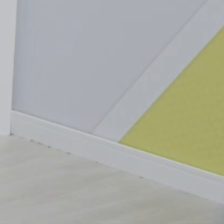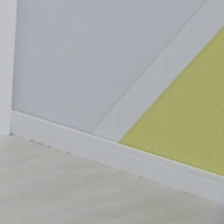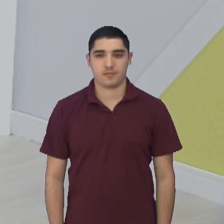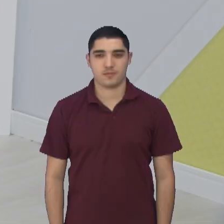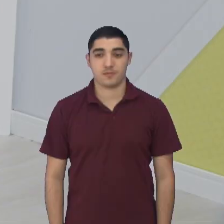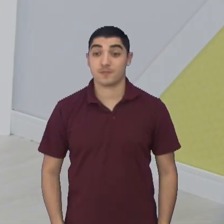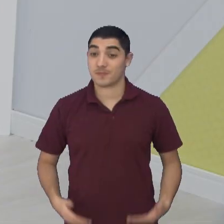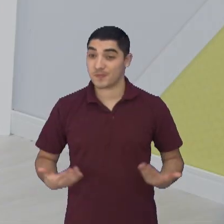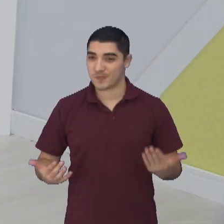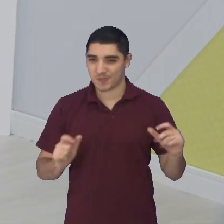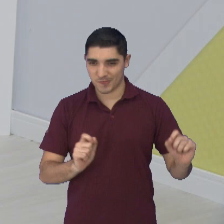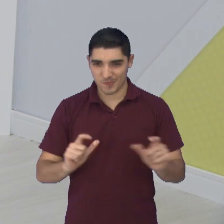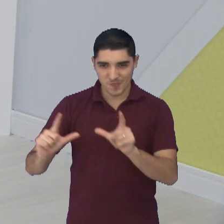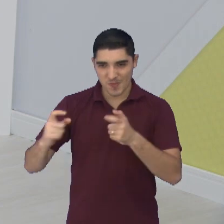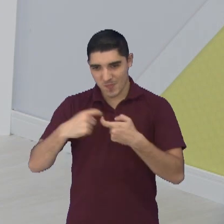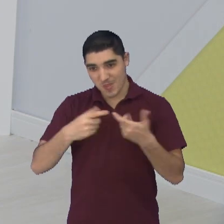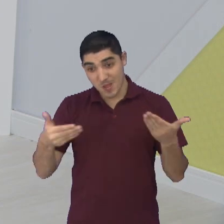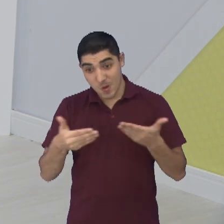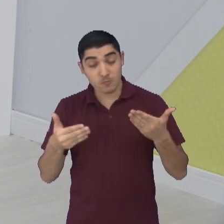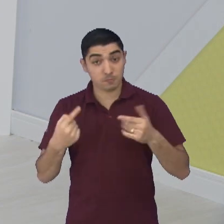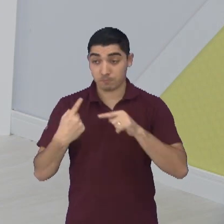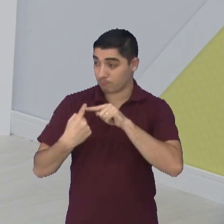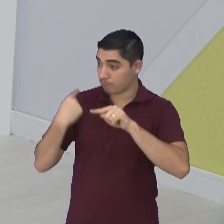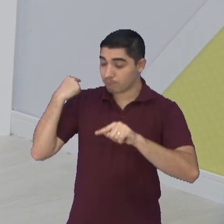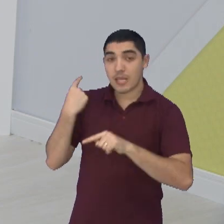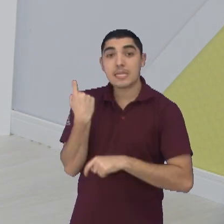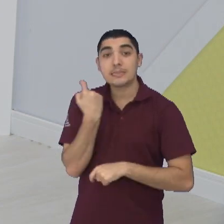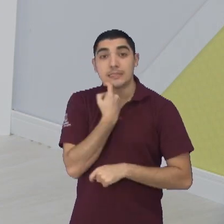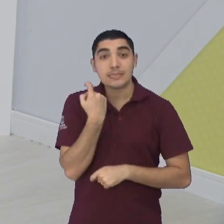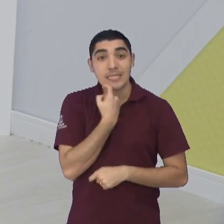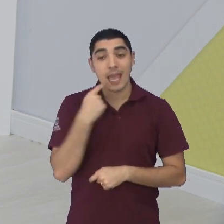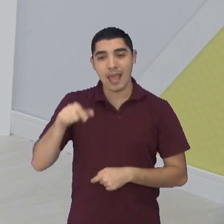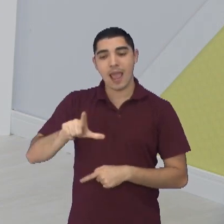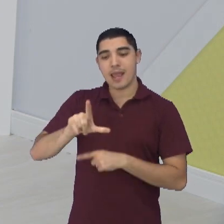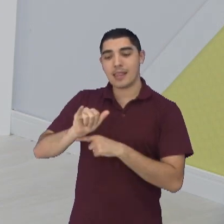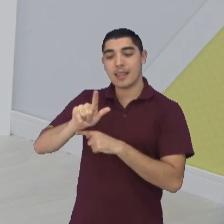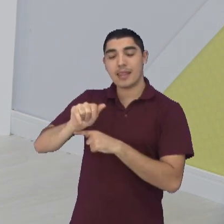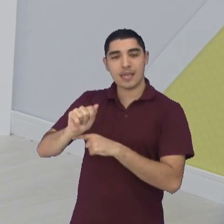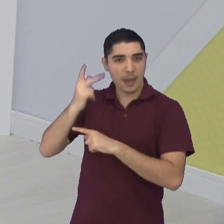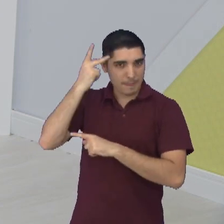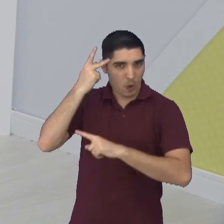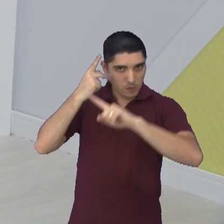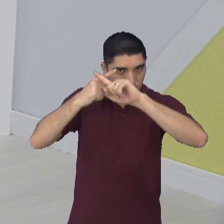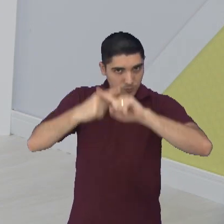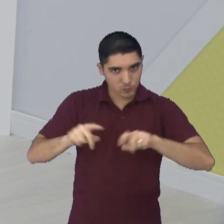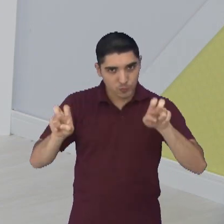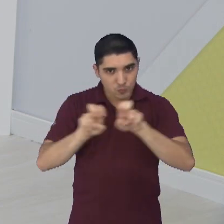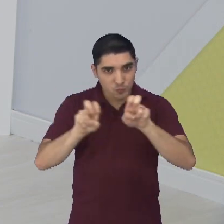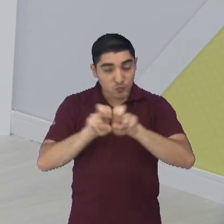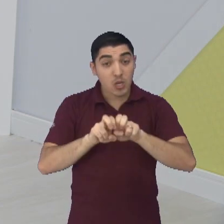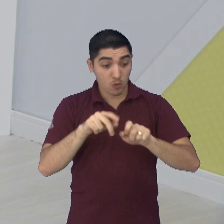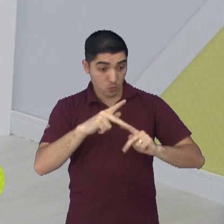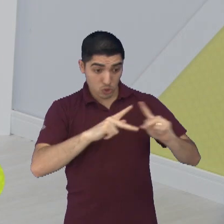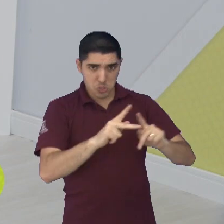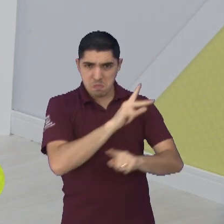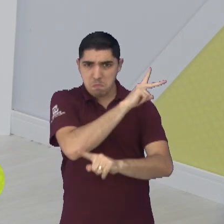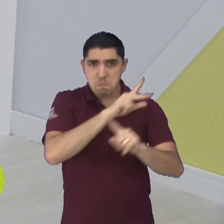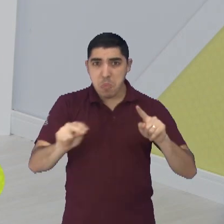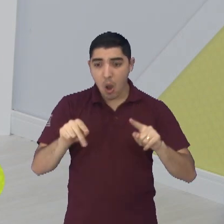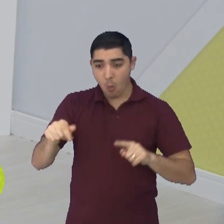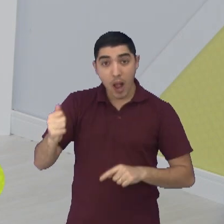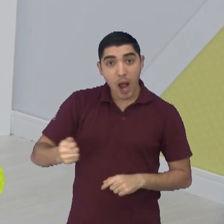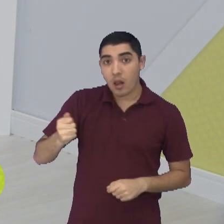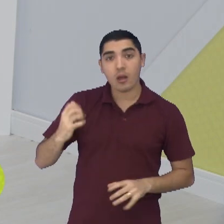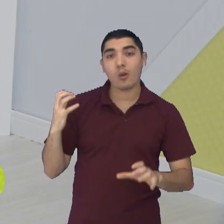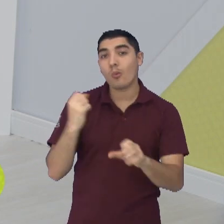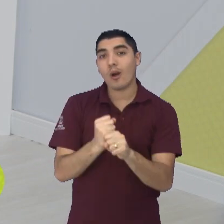Muito bem, de volta com o Hora do Esporte. Na última sexta-feira, pela Liga Paulista de Futsal, São José goleou Araraquara por 10 a 0,